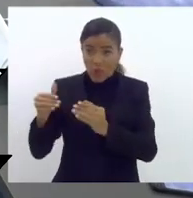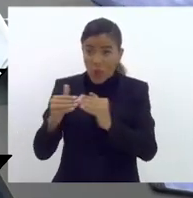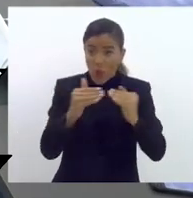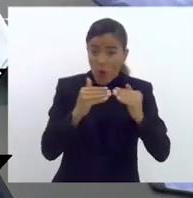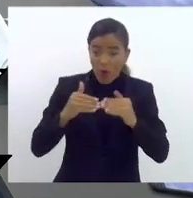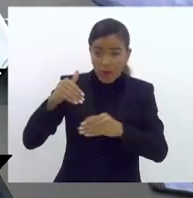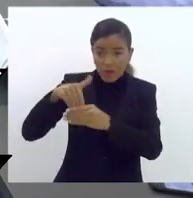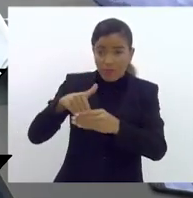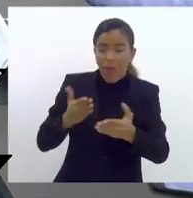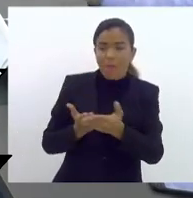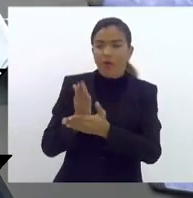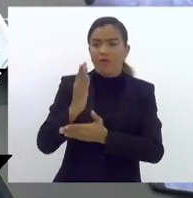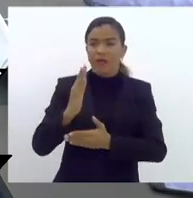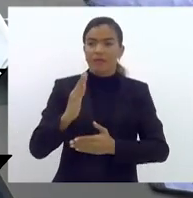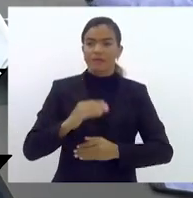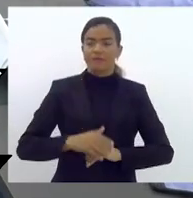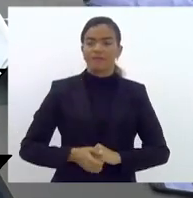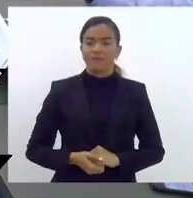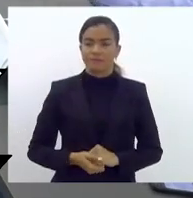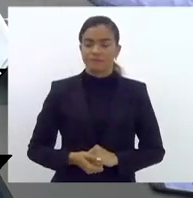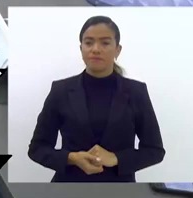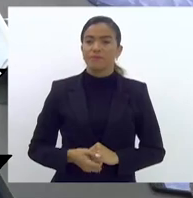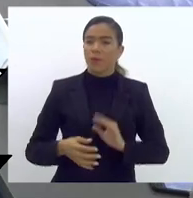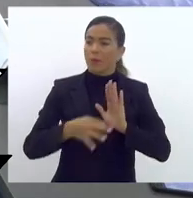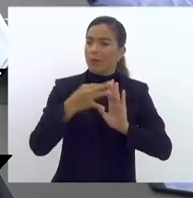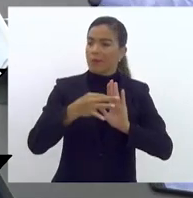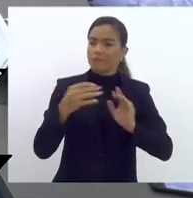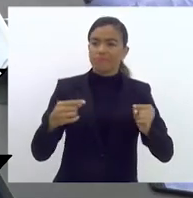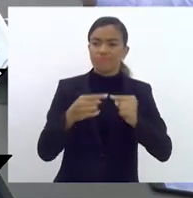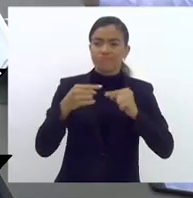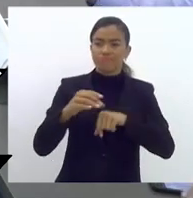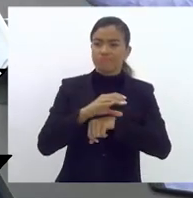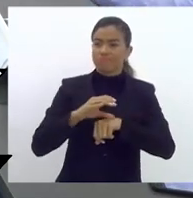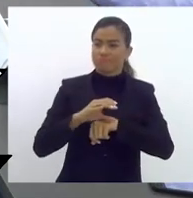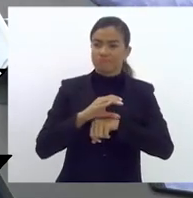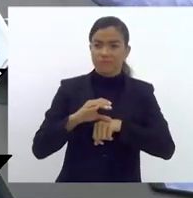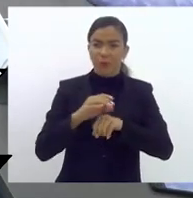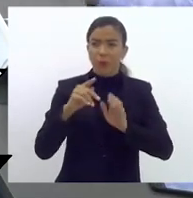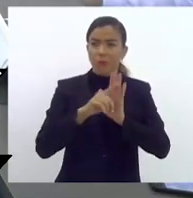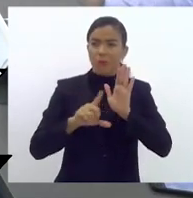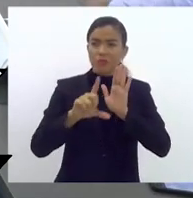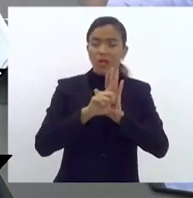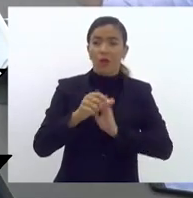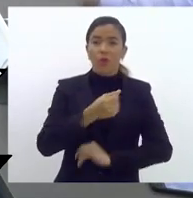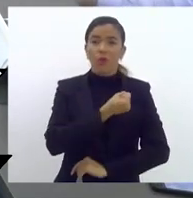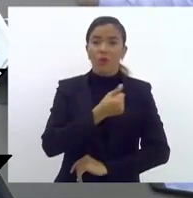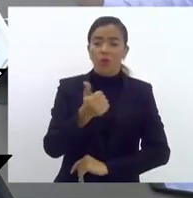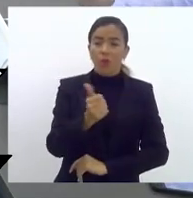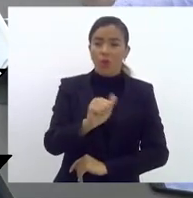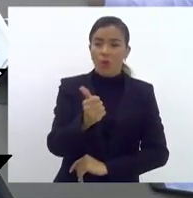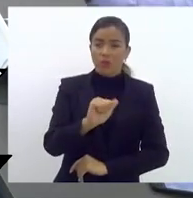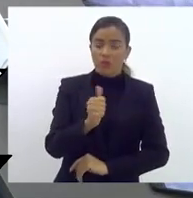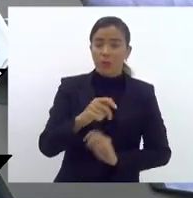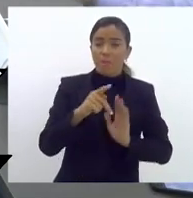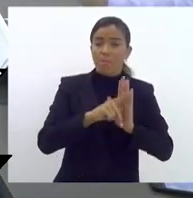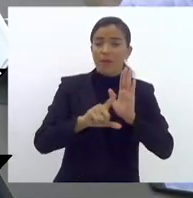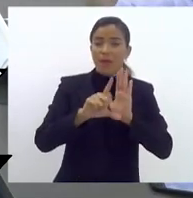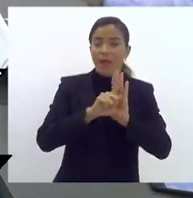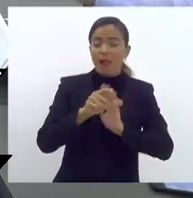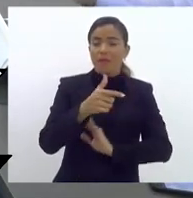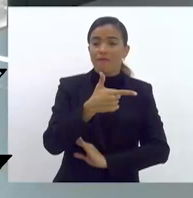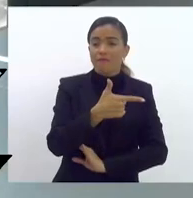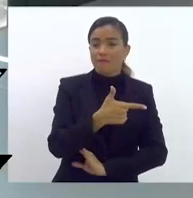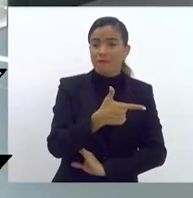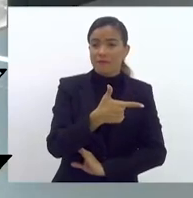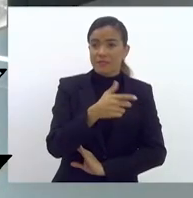permaneça Como estão aprovada o parecer pela constitucionalidade projeto 11 da pauta PL 564 de 23